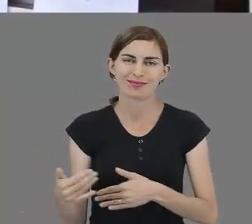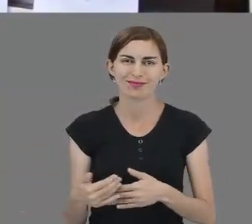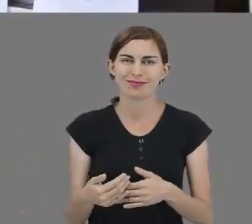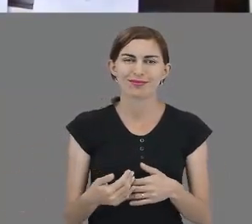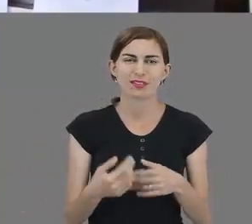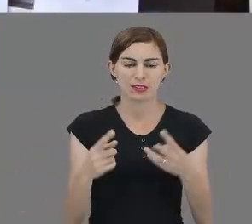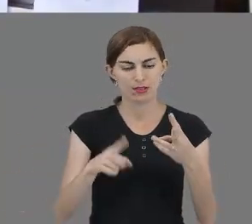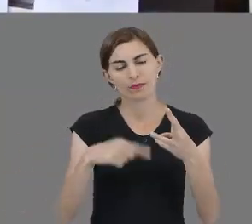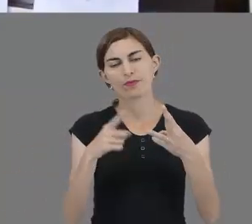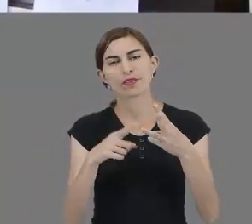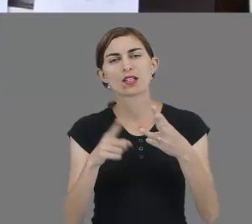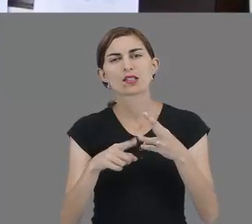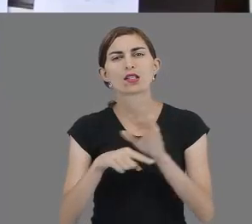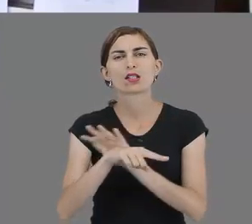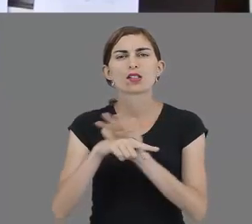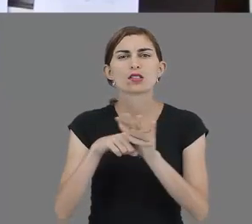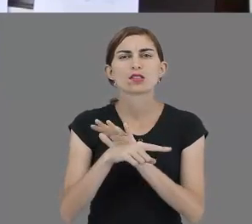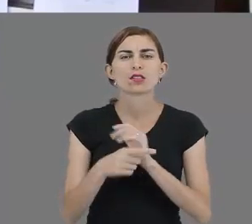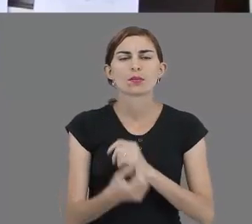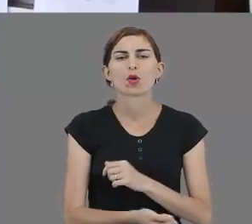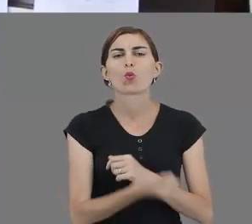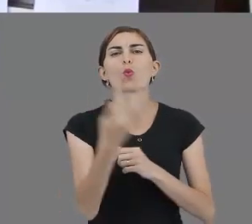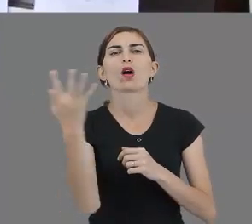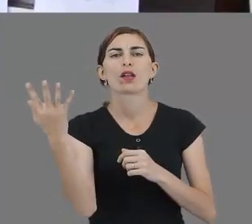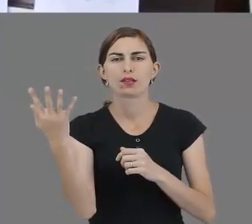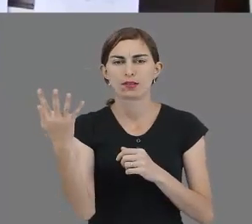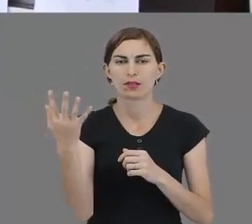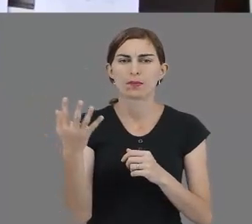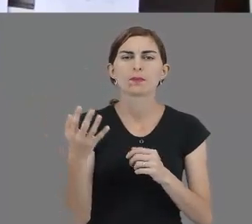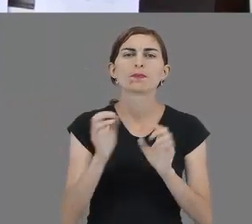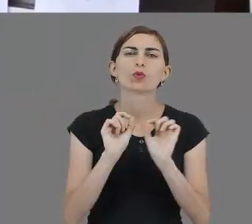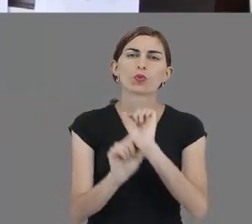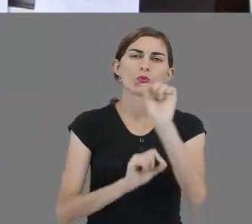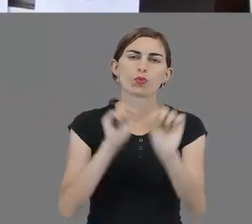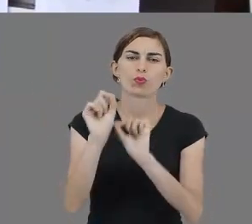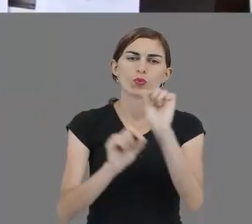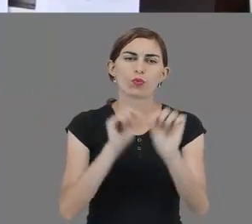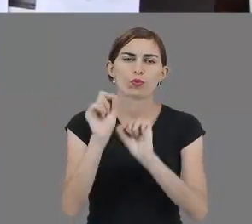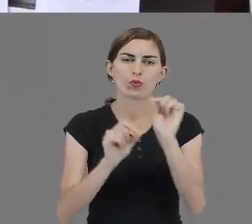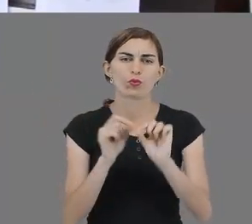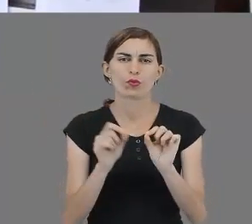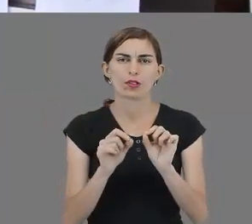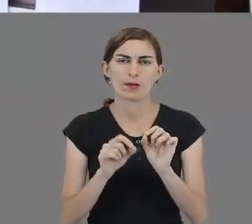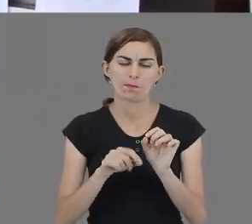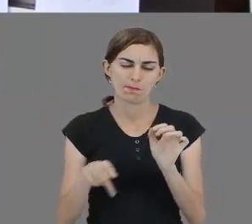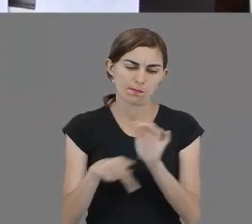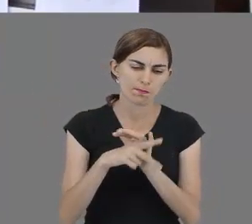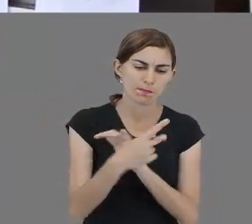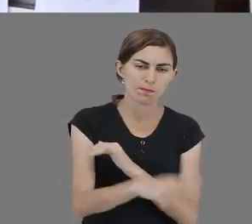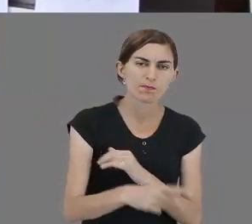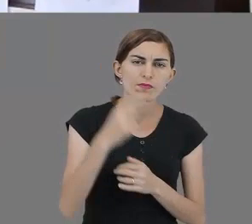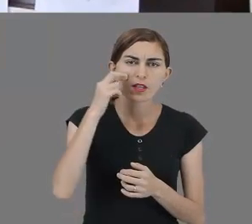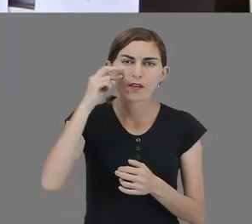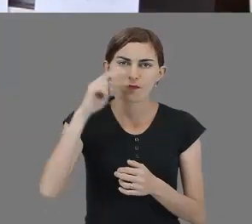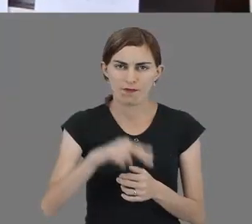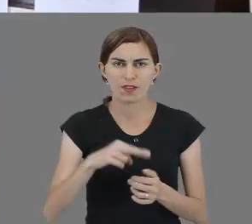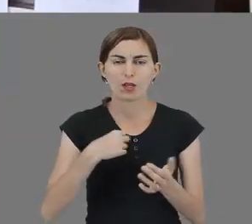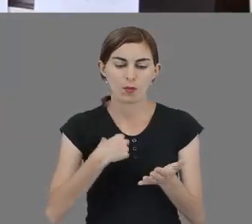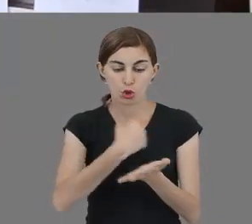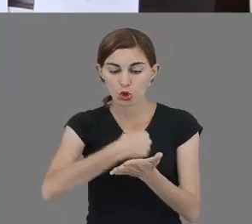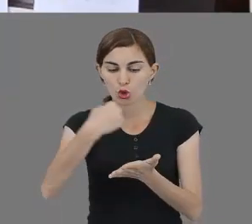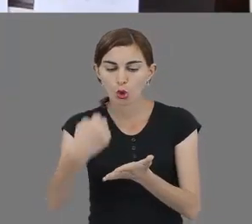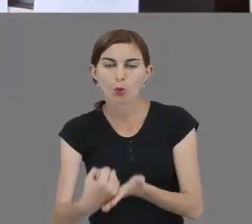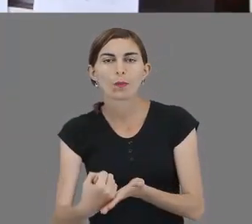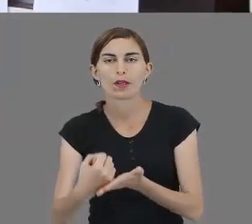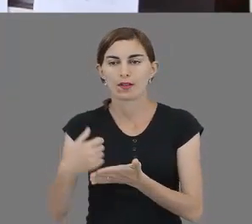exame. Terceira parte seria o exame qualitativo. E basicamente eu vejo as especificações contidas no